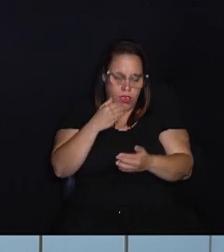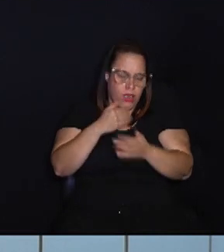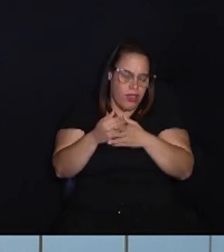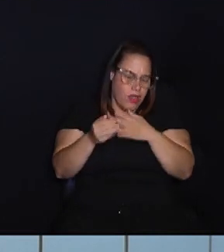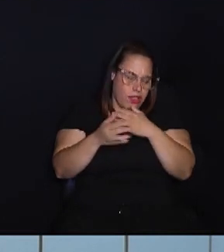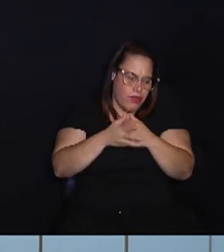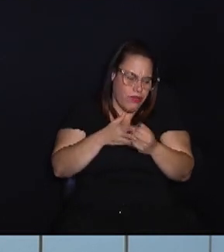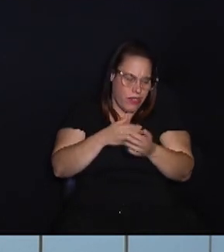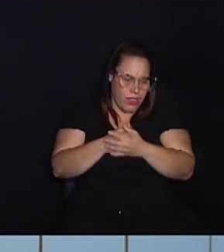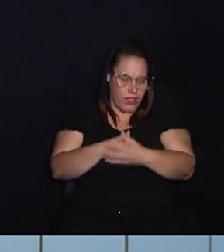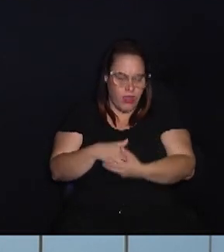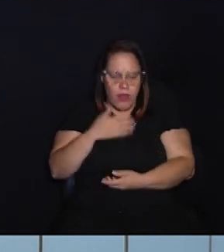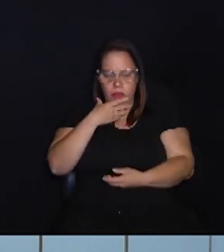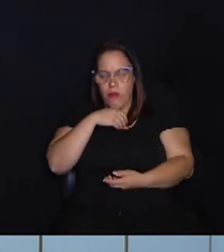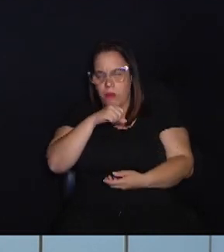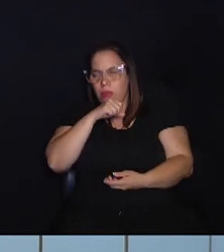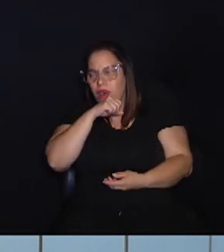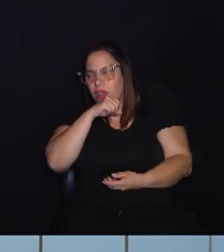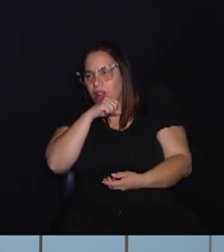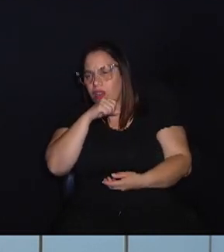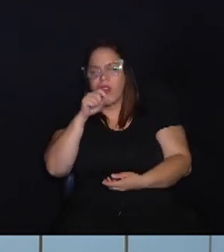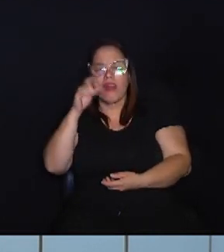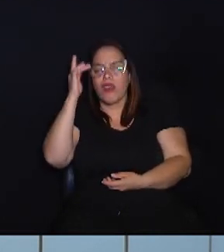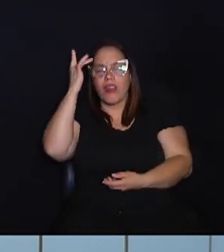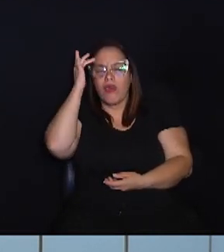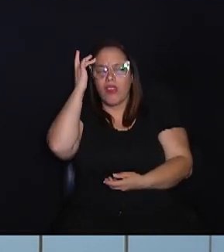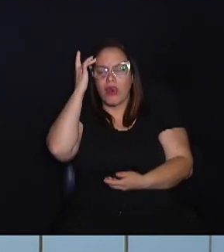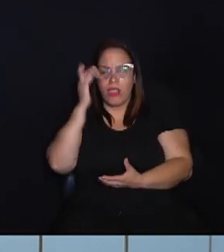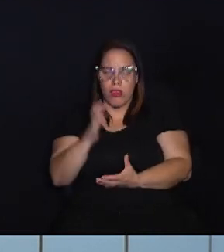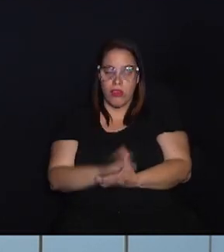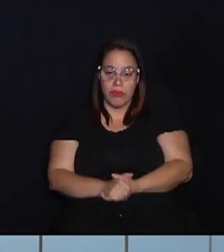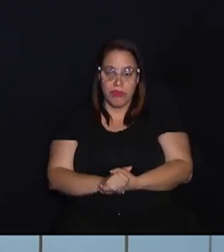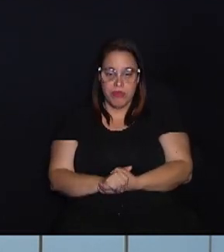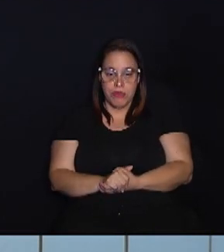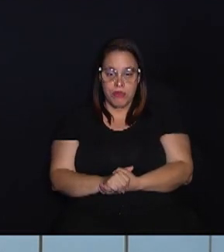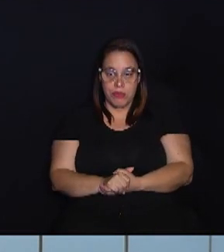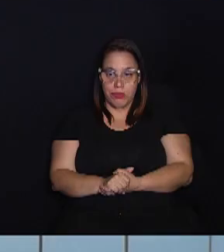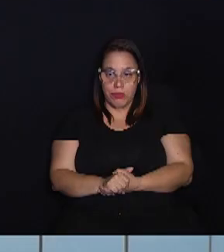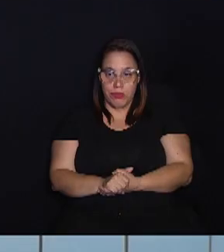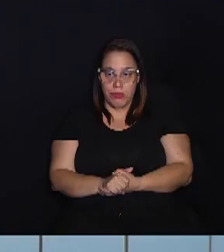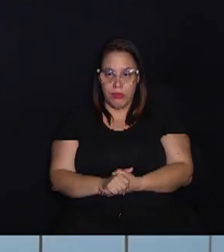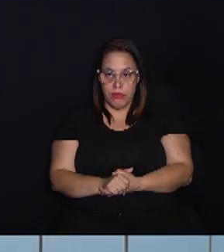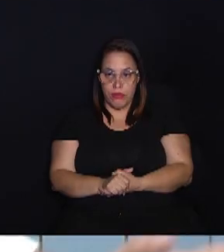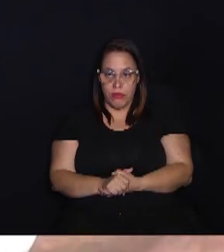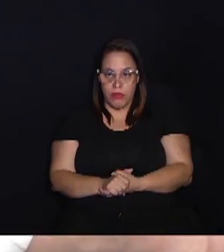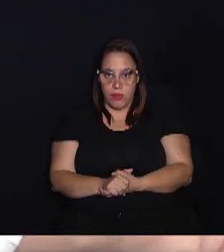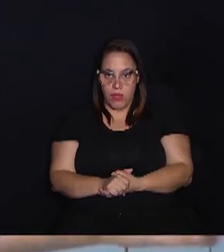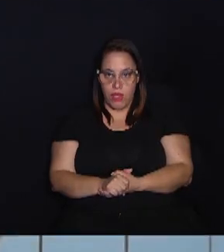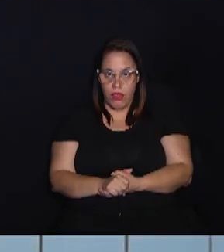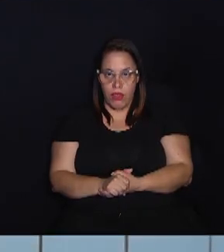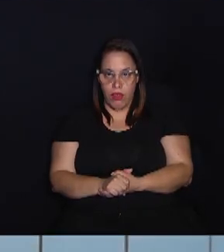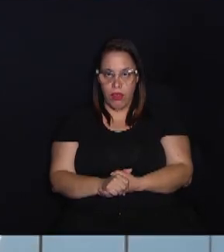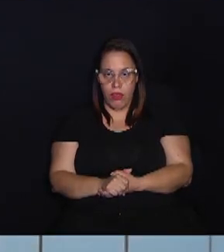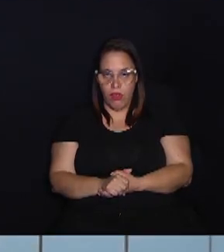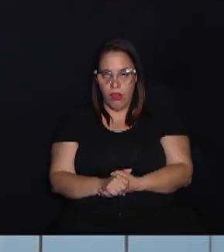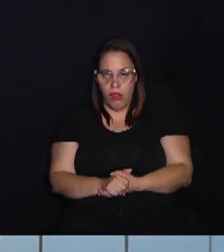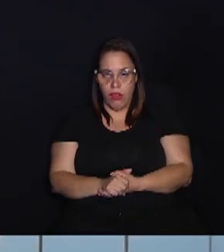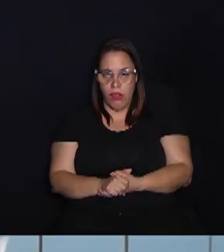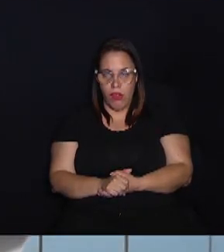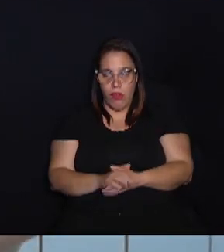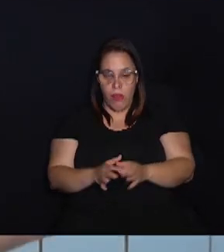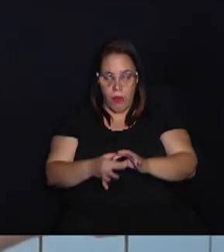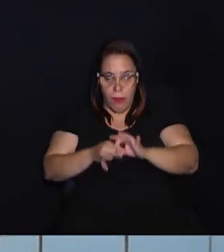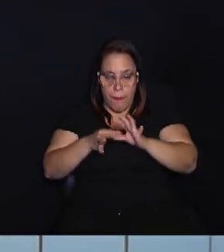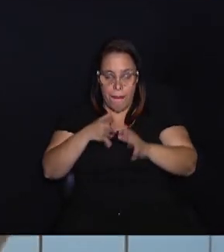coisa, pai, o que você acha? Ou se fizer alguma coisa, vai ter assim, a liberdade de